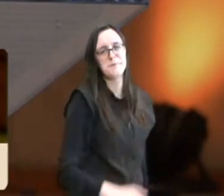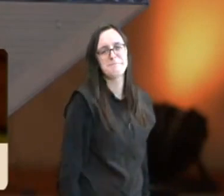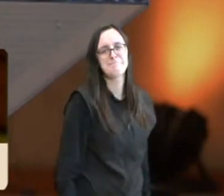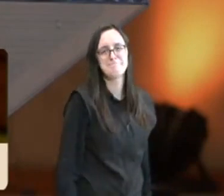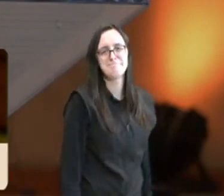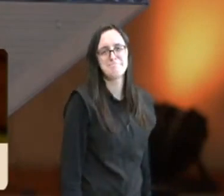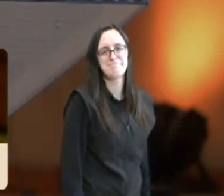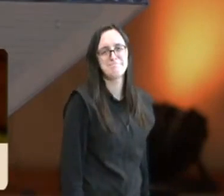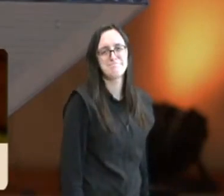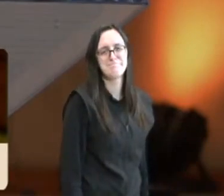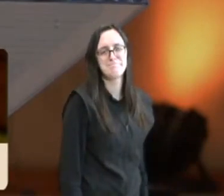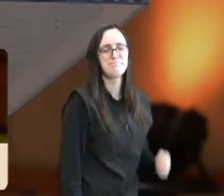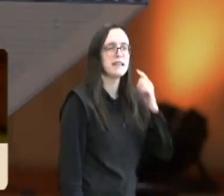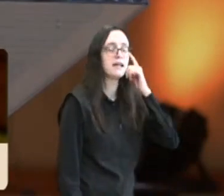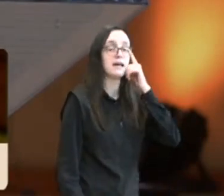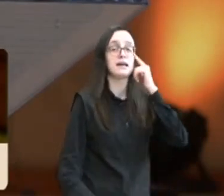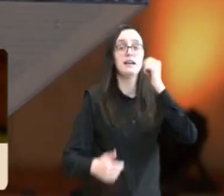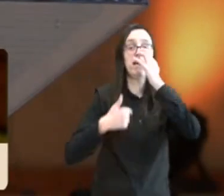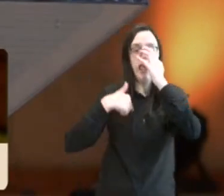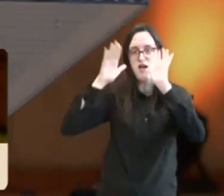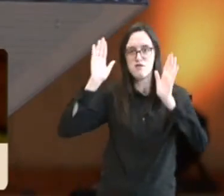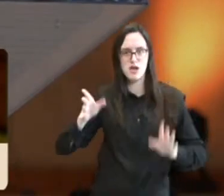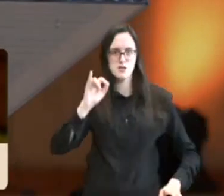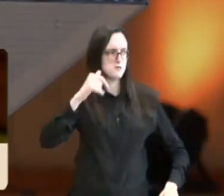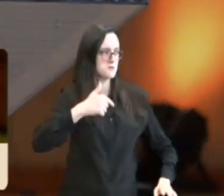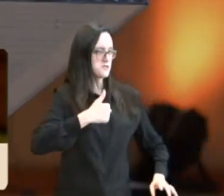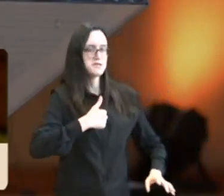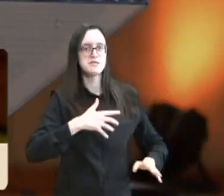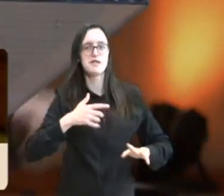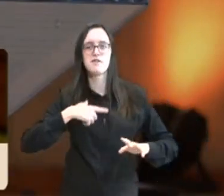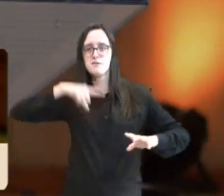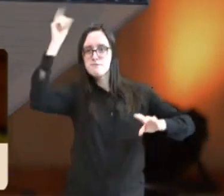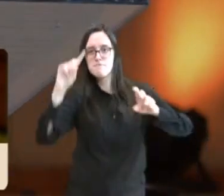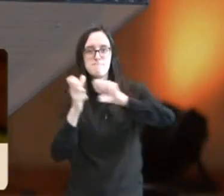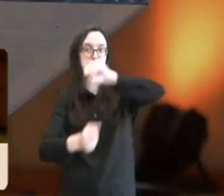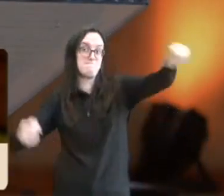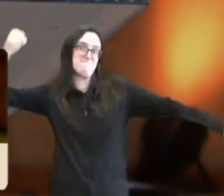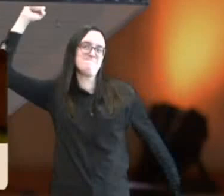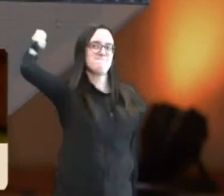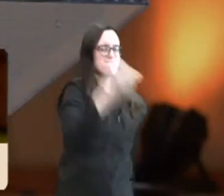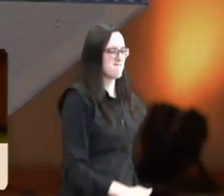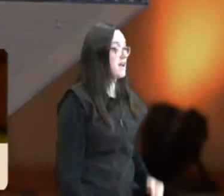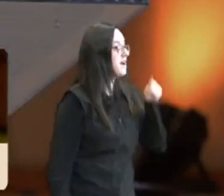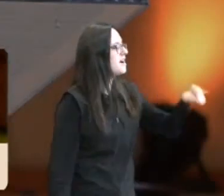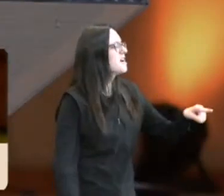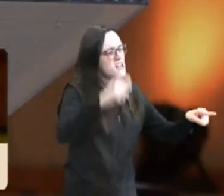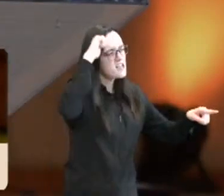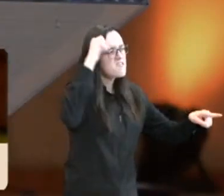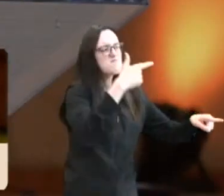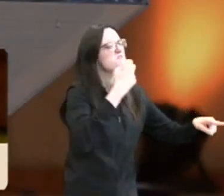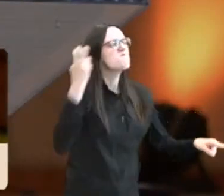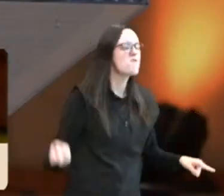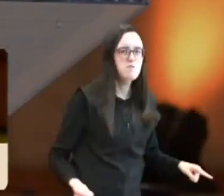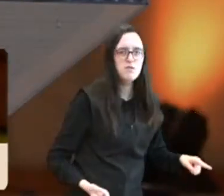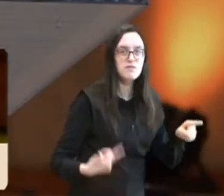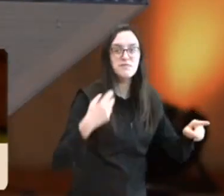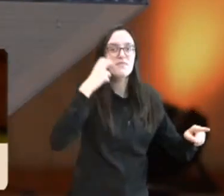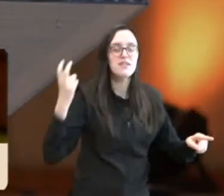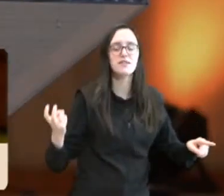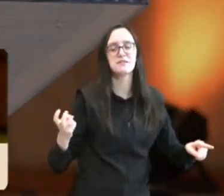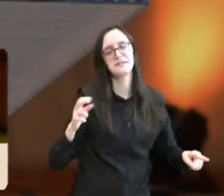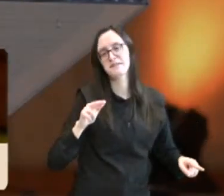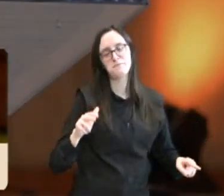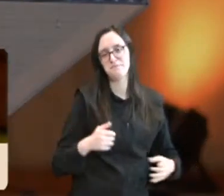Eu acho que eu já descia jogando raio em cima de Adão. Adão, seu sem vergonha, você...